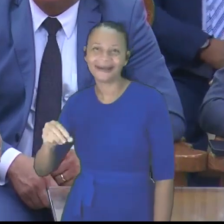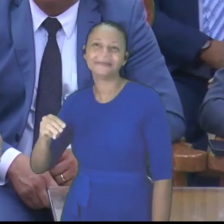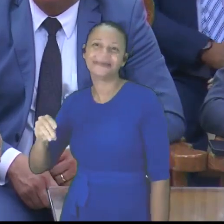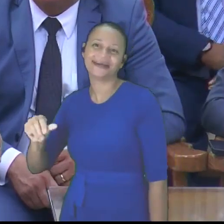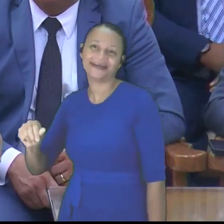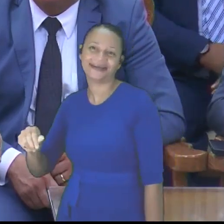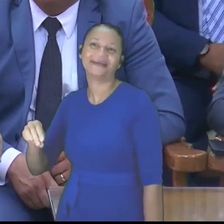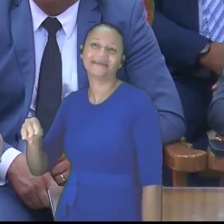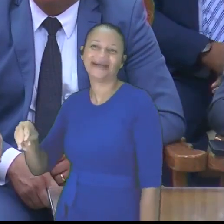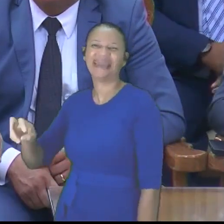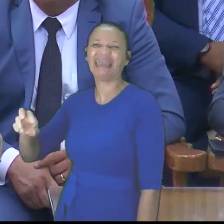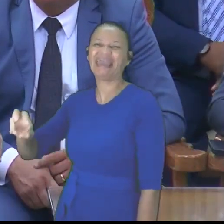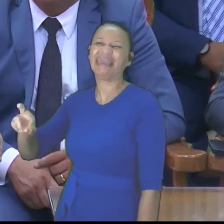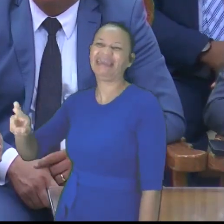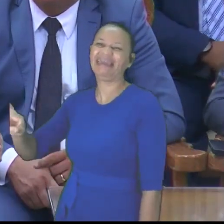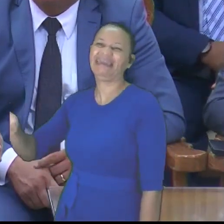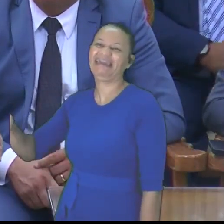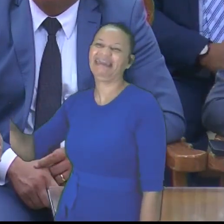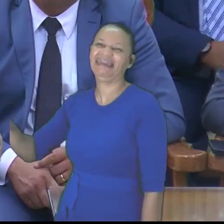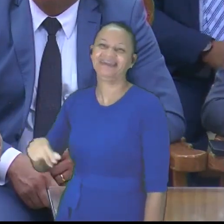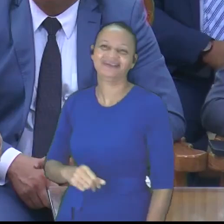marré.